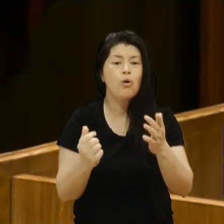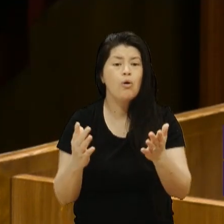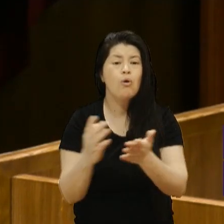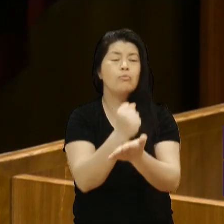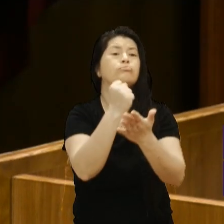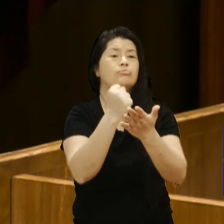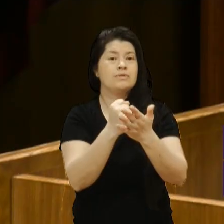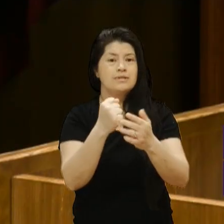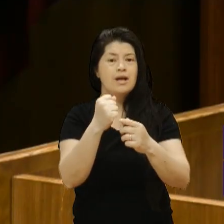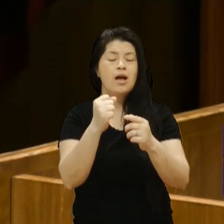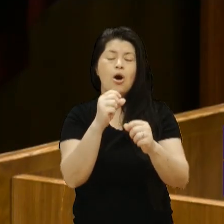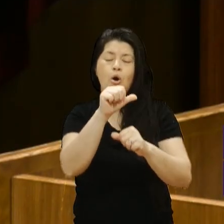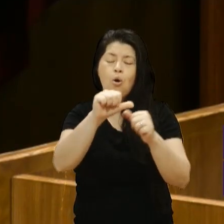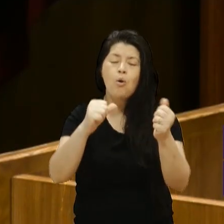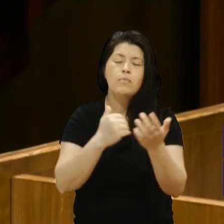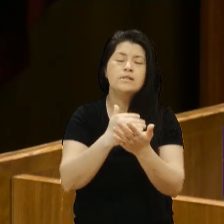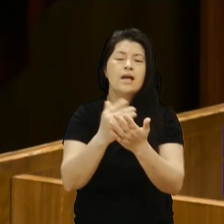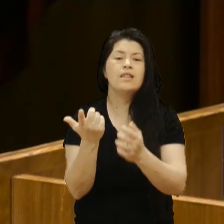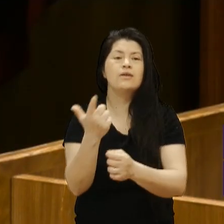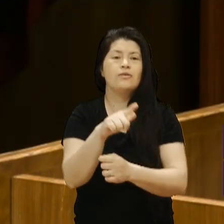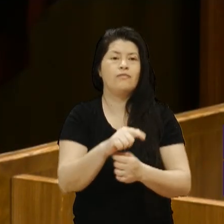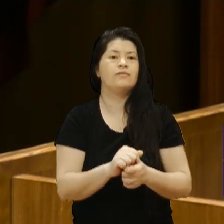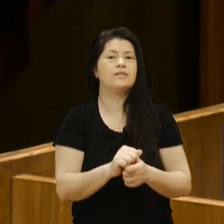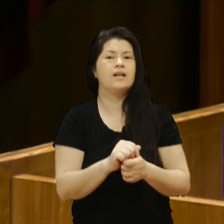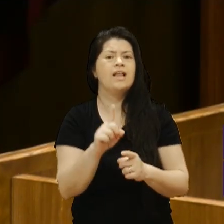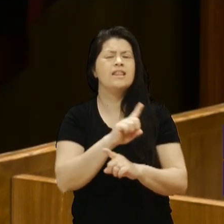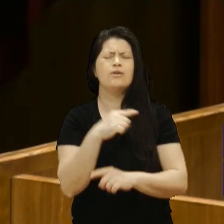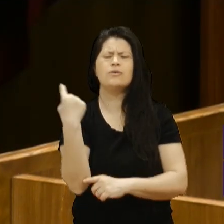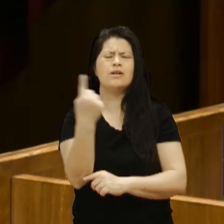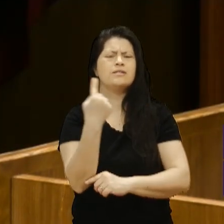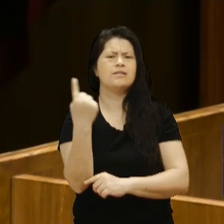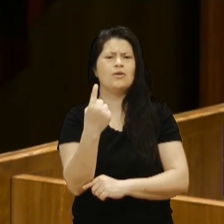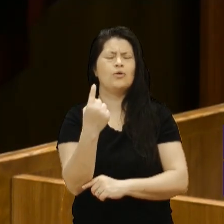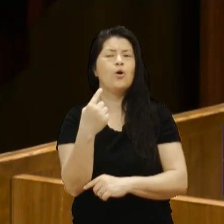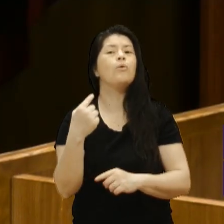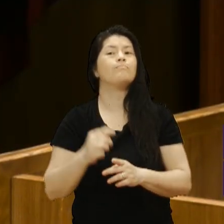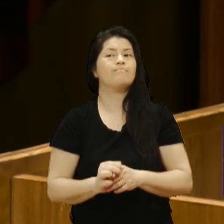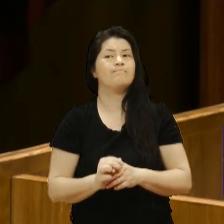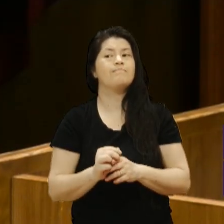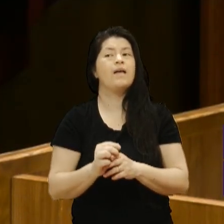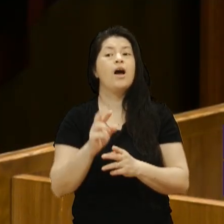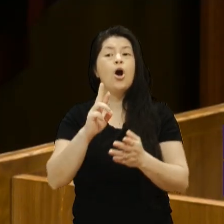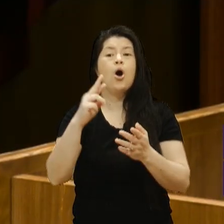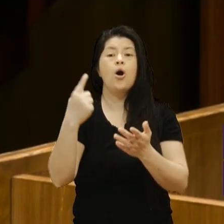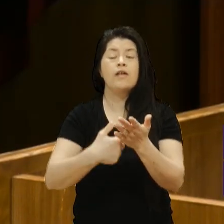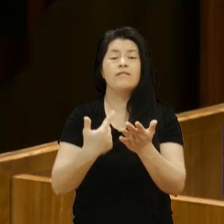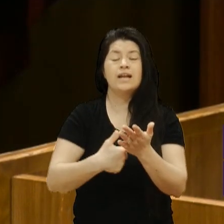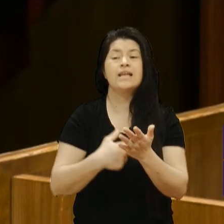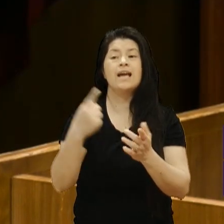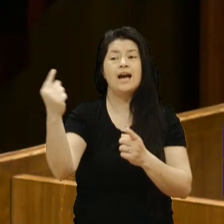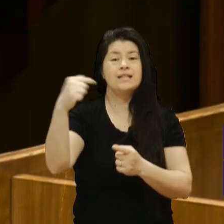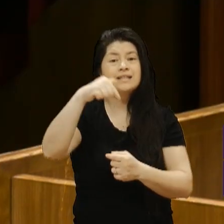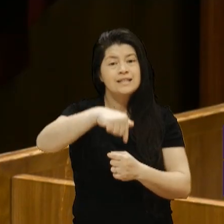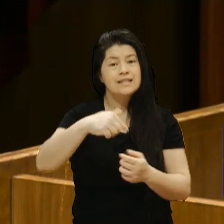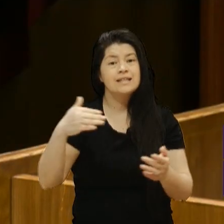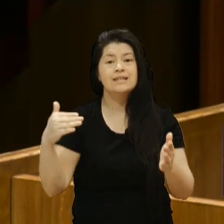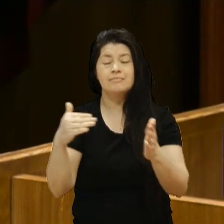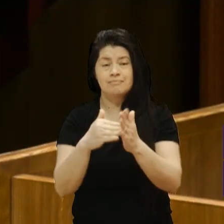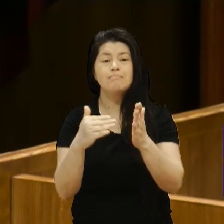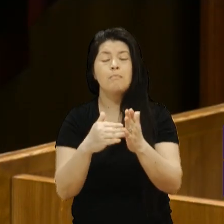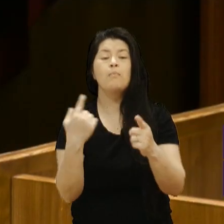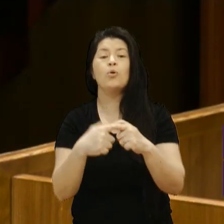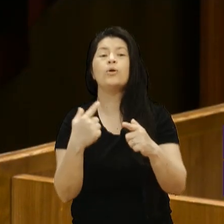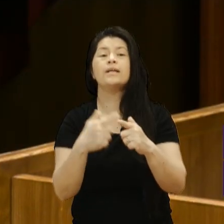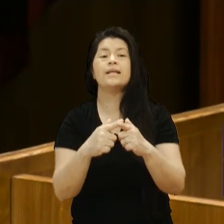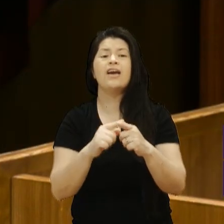Empresas não chegam aos 100 anos sozinhas. A Rossi chegou aqui porque Caxias do Sul permitiu que ela crescesse, porque gerações de